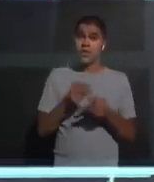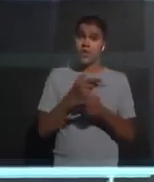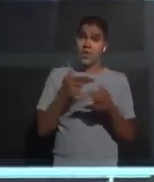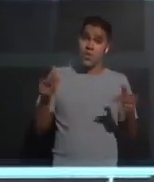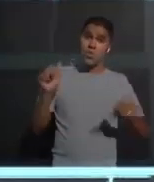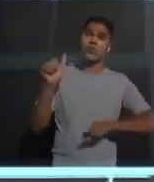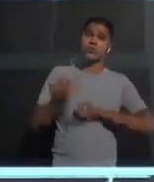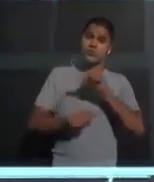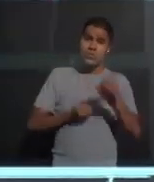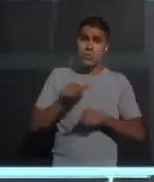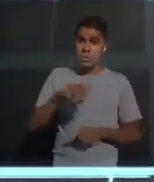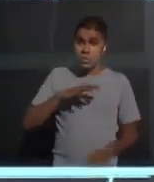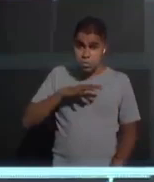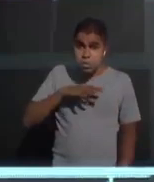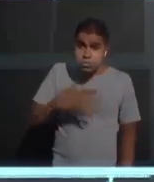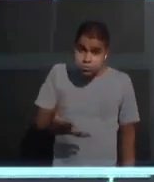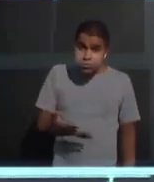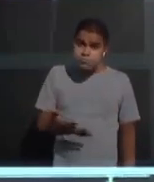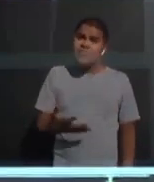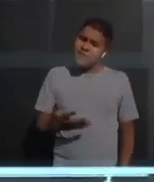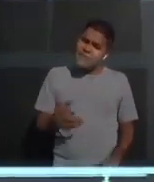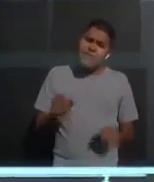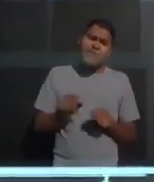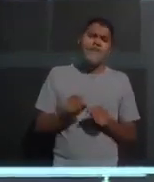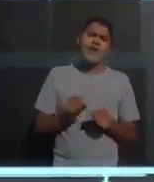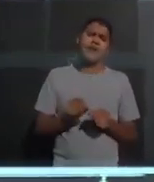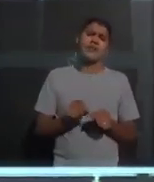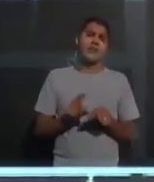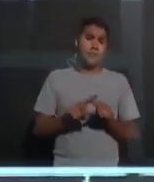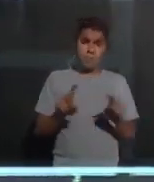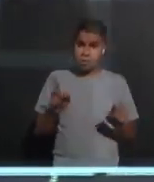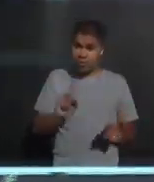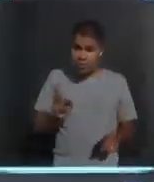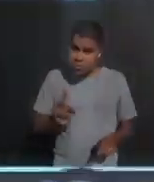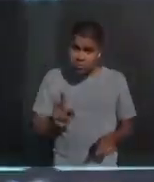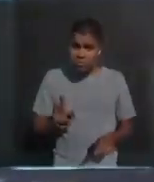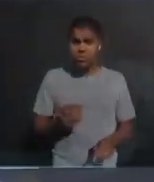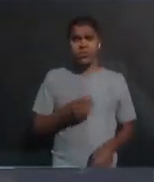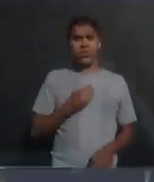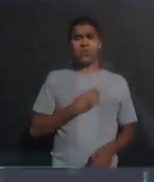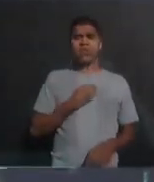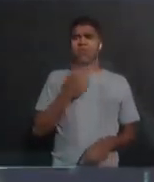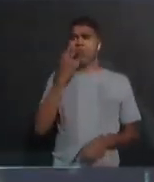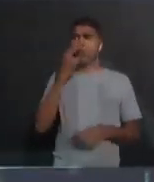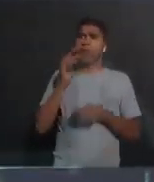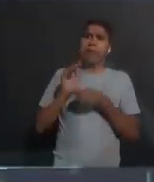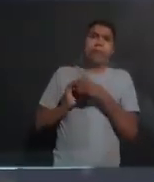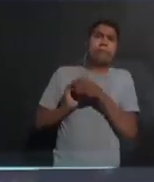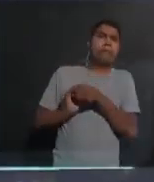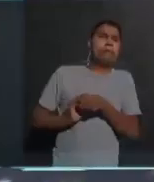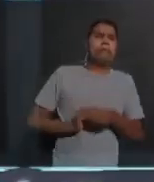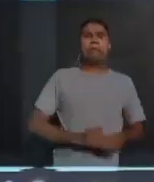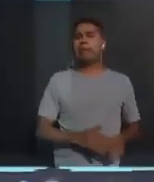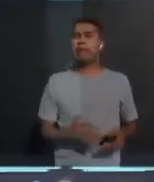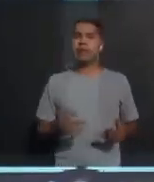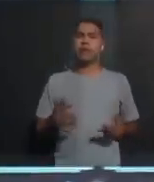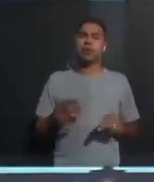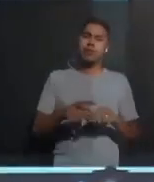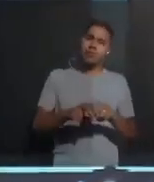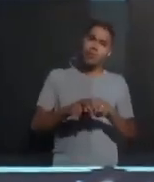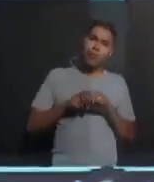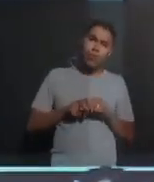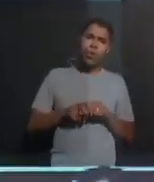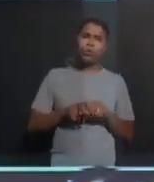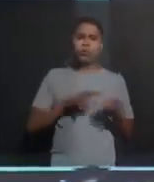você tem coragem vai faça mais senão não viva oprimida em função daquilo